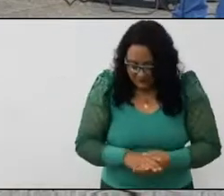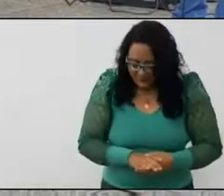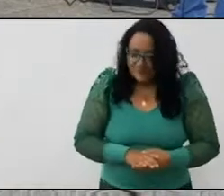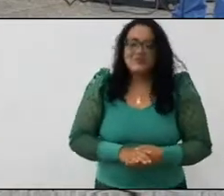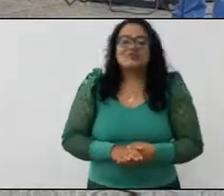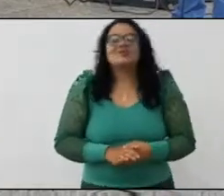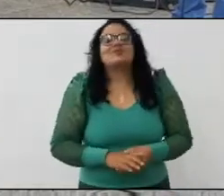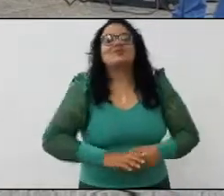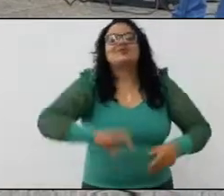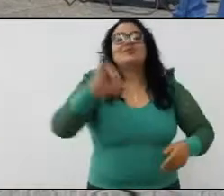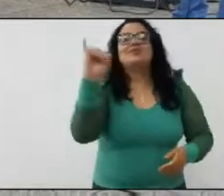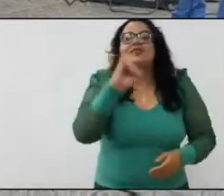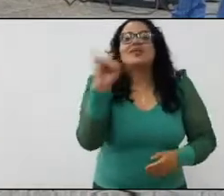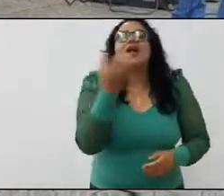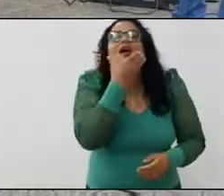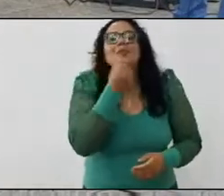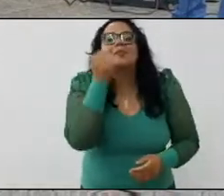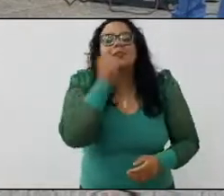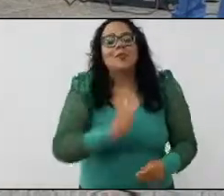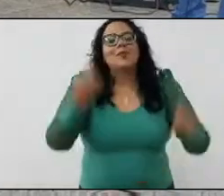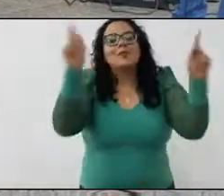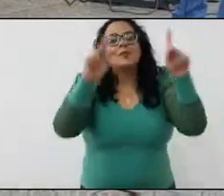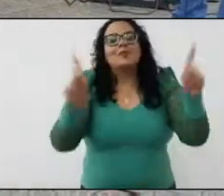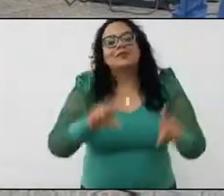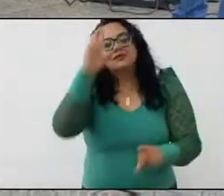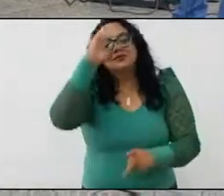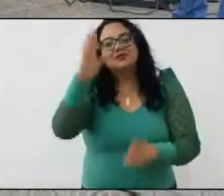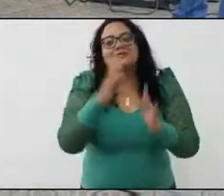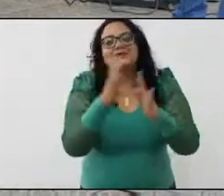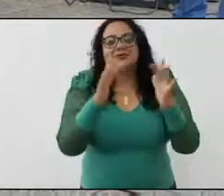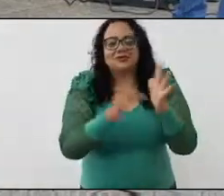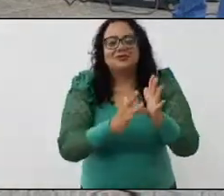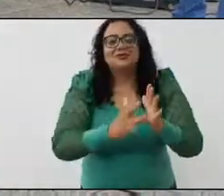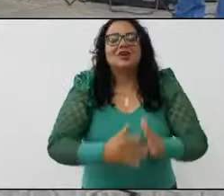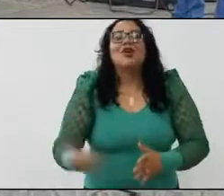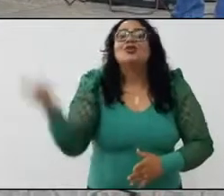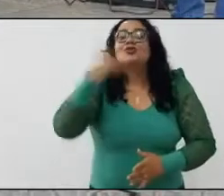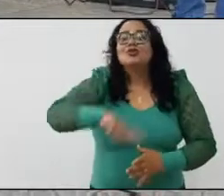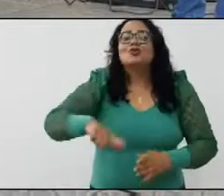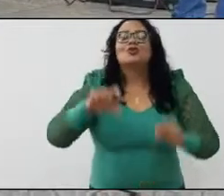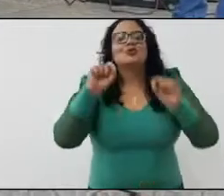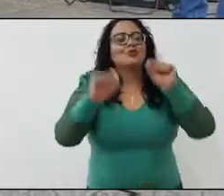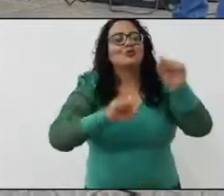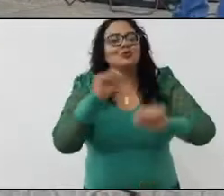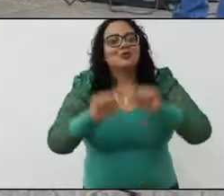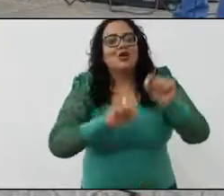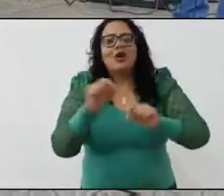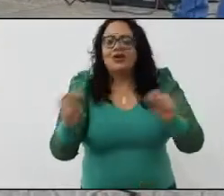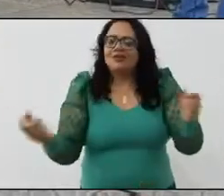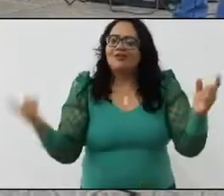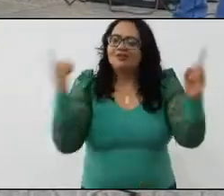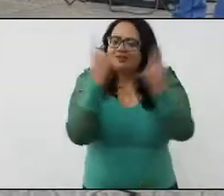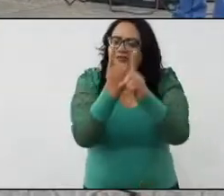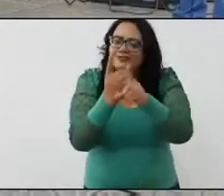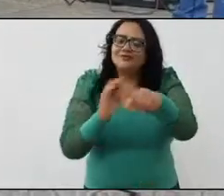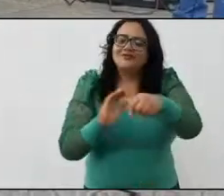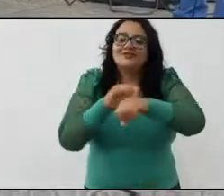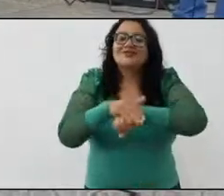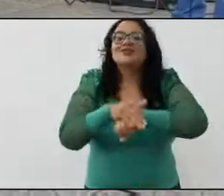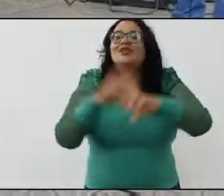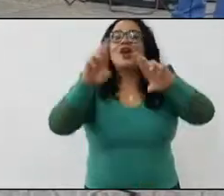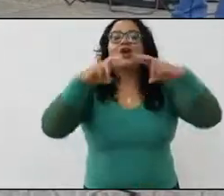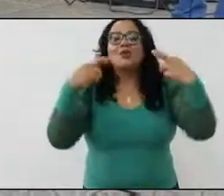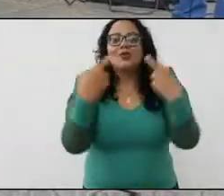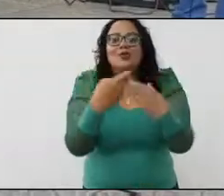Meus irmãos, minhas irmãs, a paz do Senhor Jesus. Estamos nesta noite